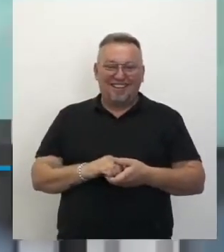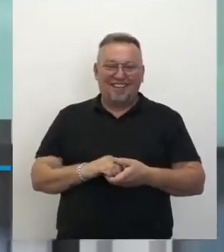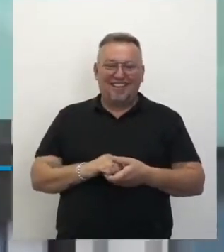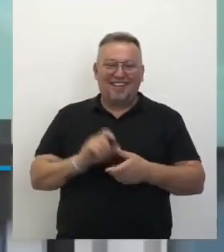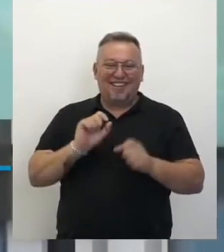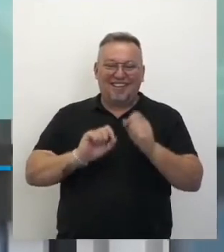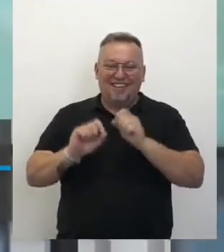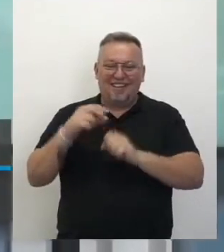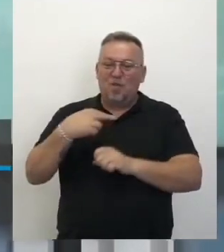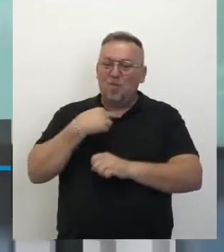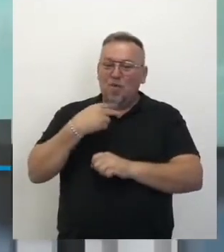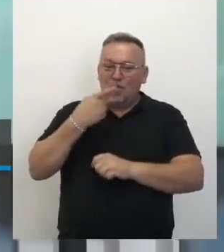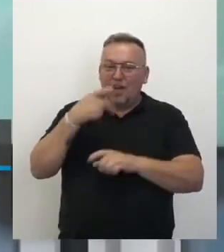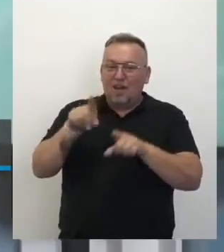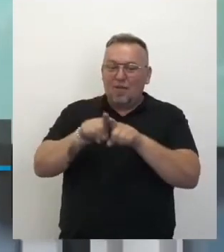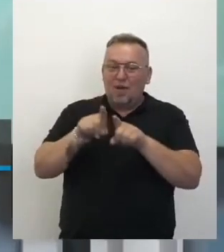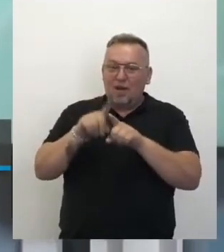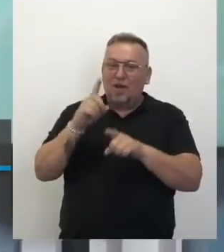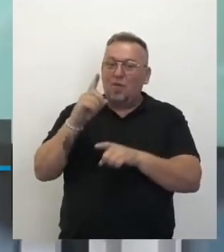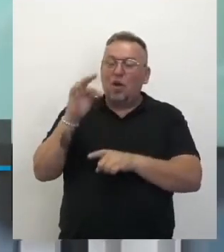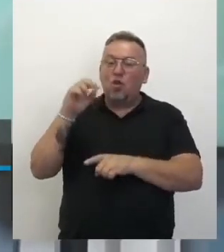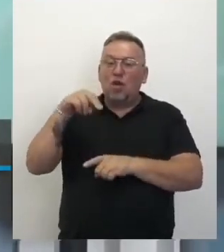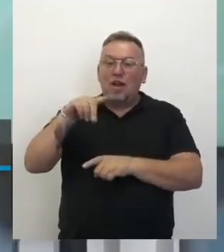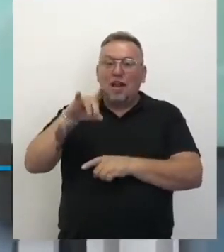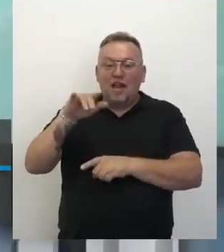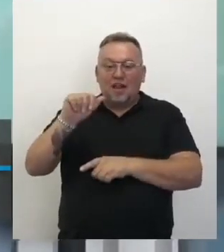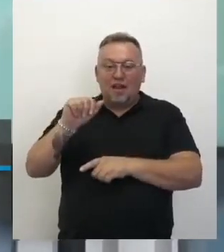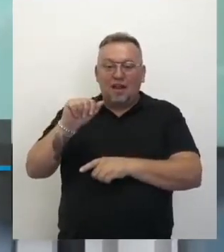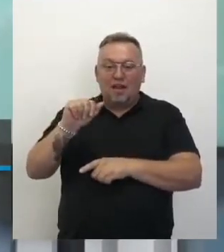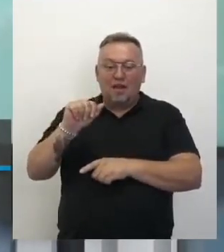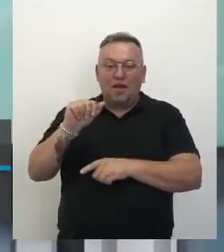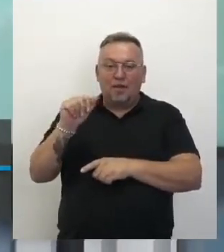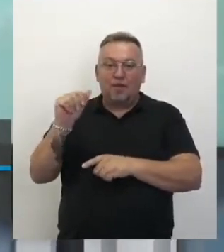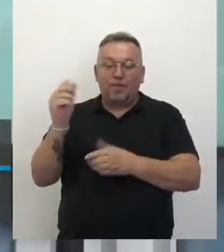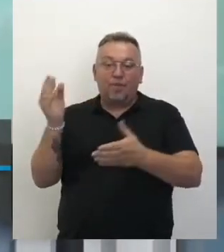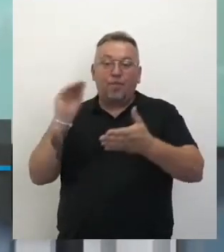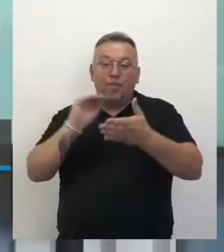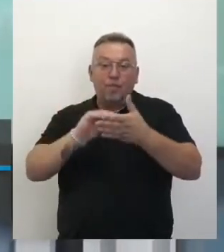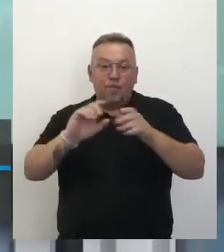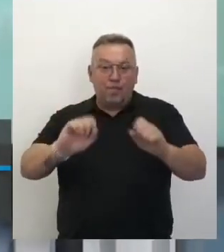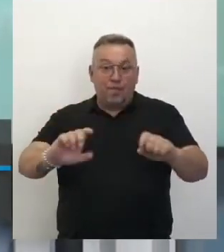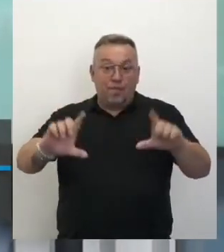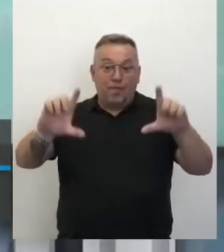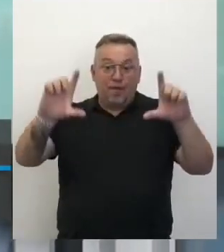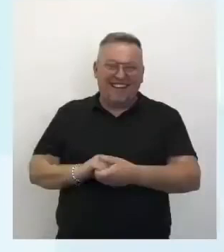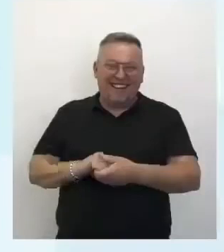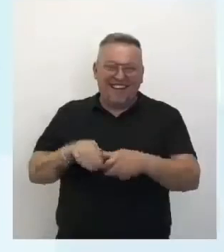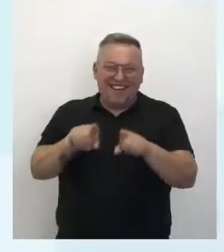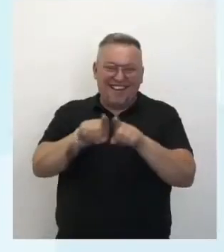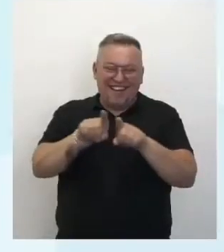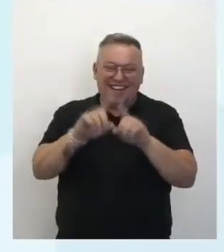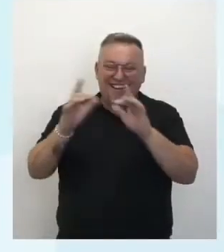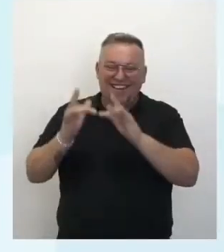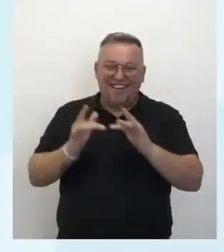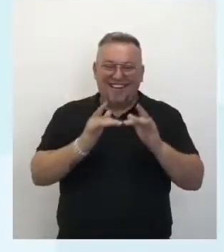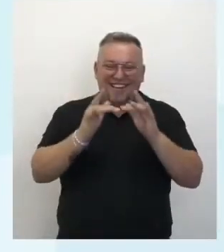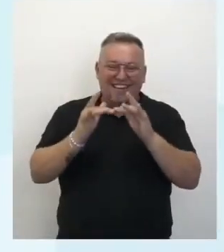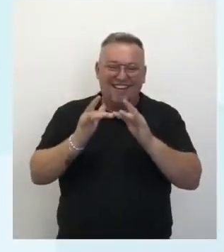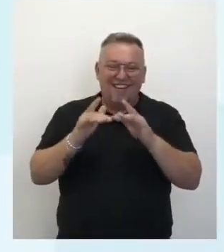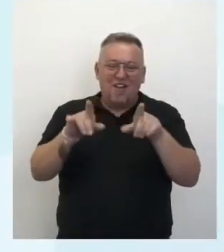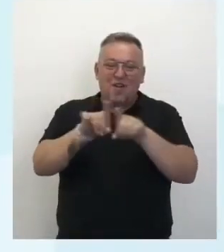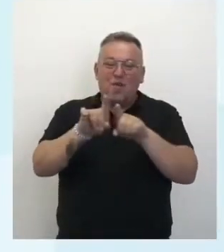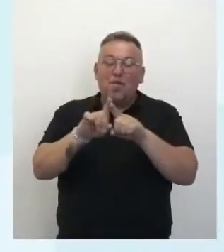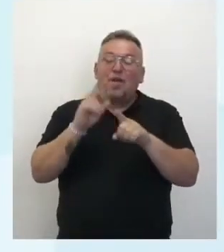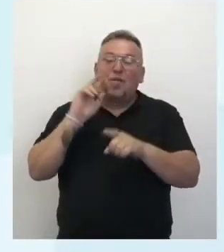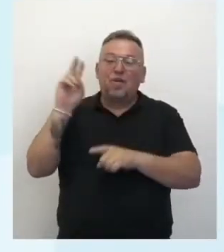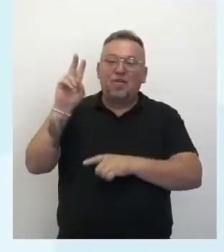Então, mas eu não posso falar que tem 1 tonelada. Então eu fiz o seguinte, eu coloquei algumas imagens que eu tenho a informação, coloquei ali,